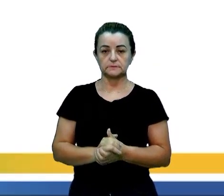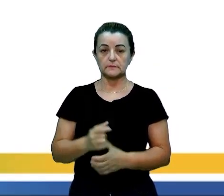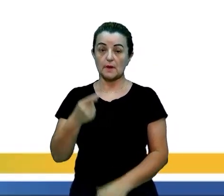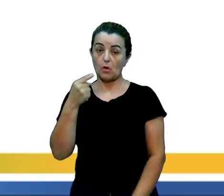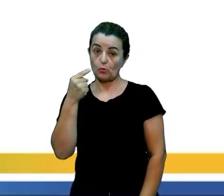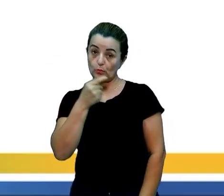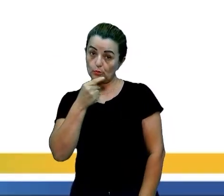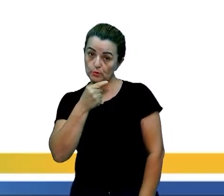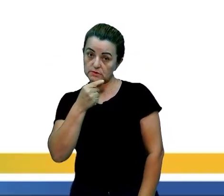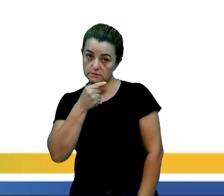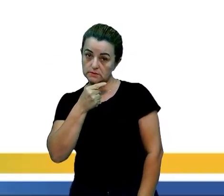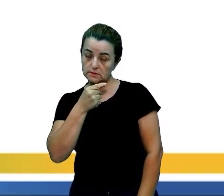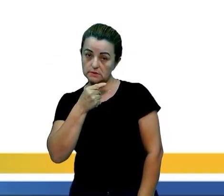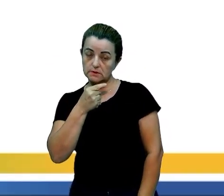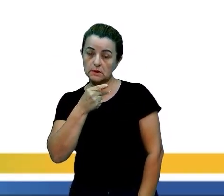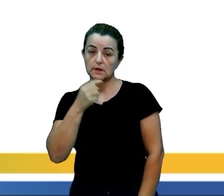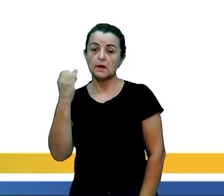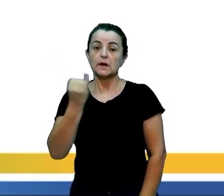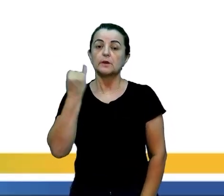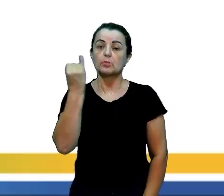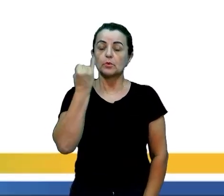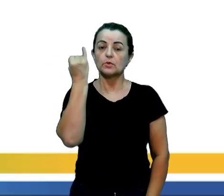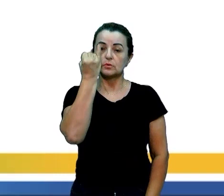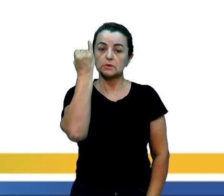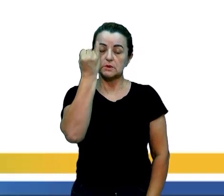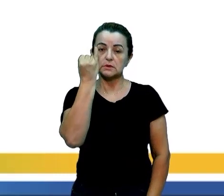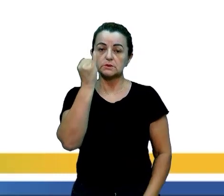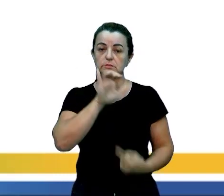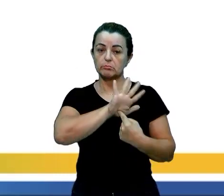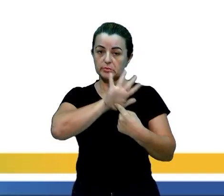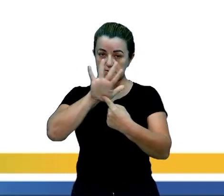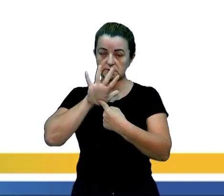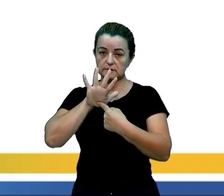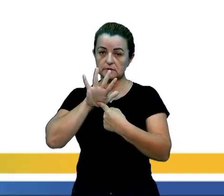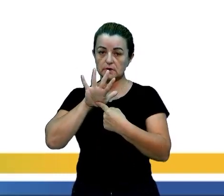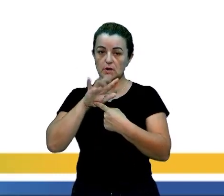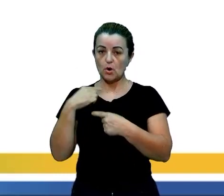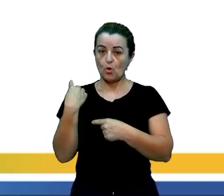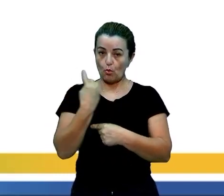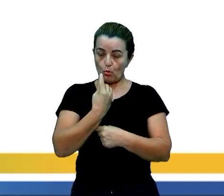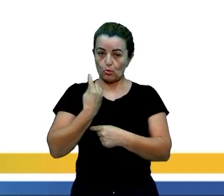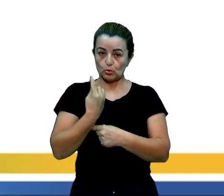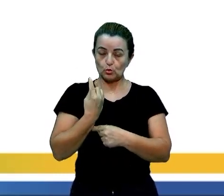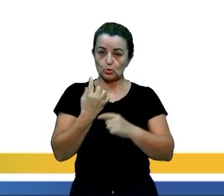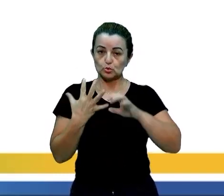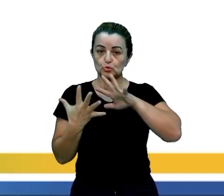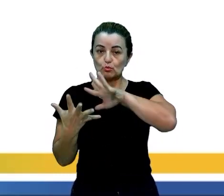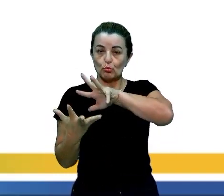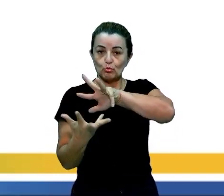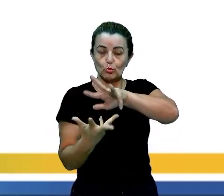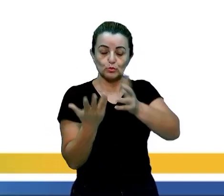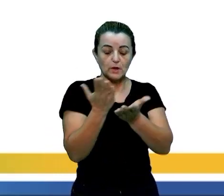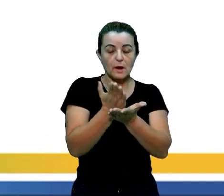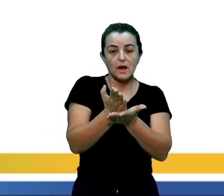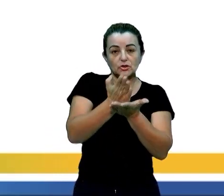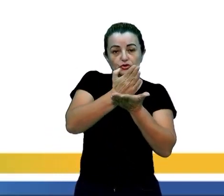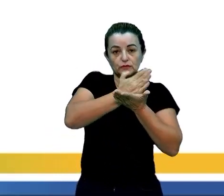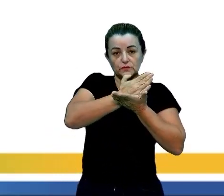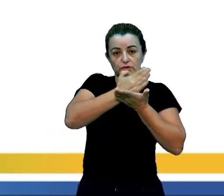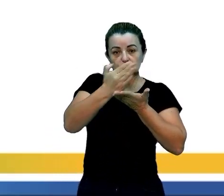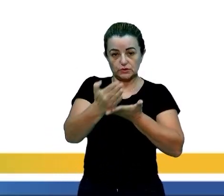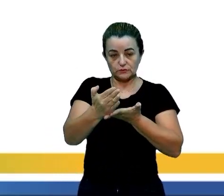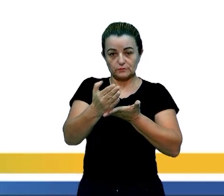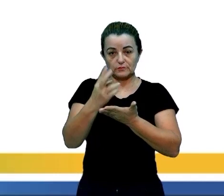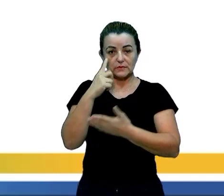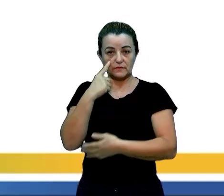Nessa configuração também é importante a gente frisar que o nosso mundo ele passa a ser dividido como é mostrado nesse mapa aí que nós